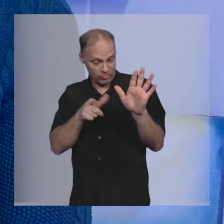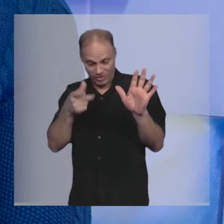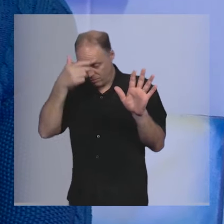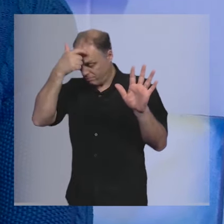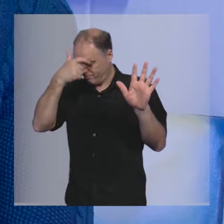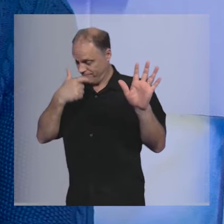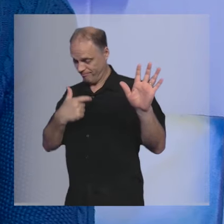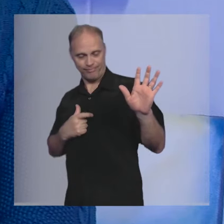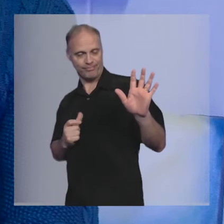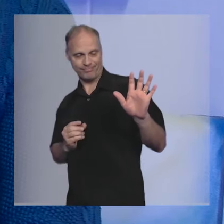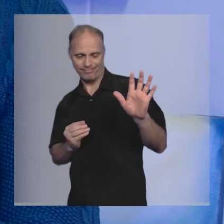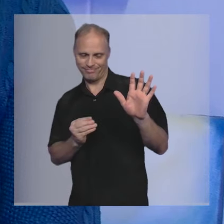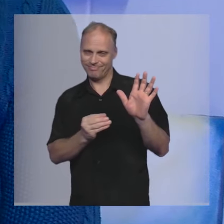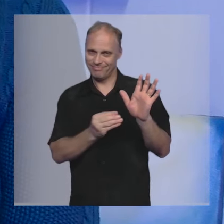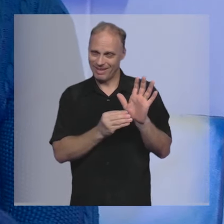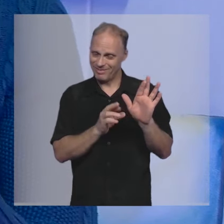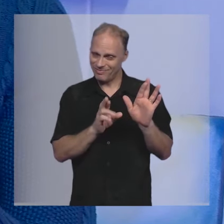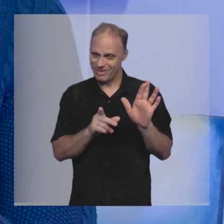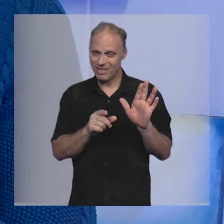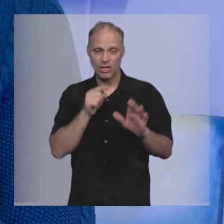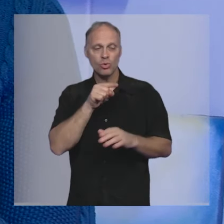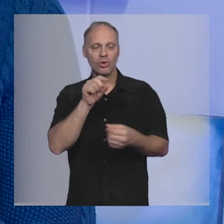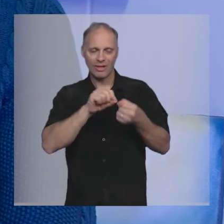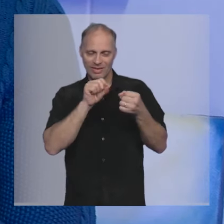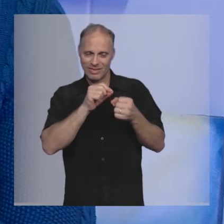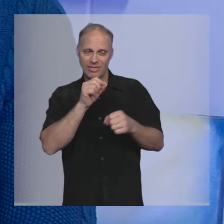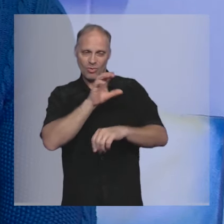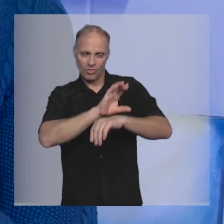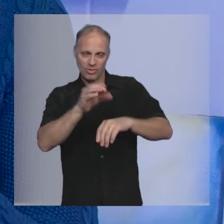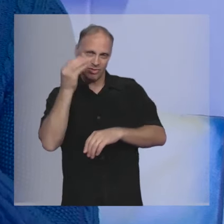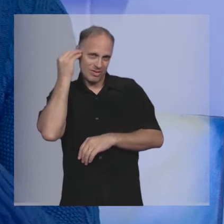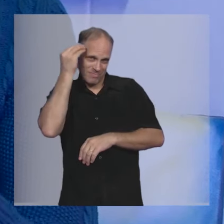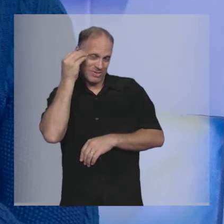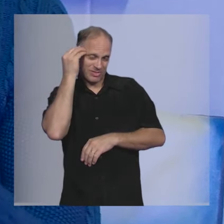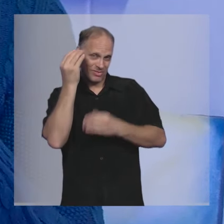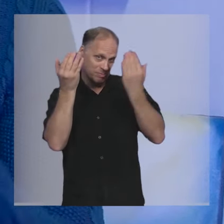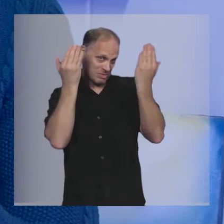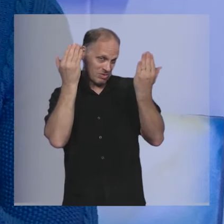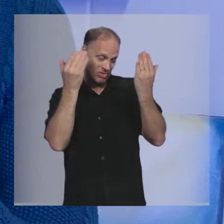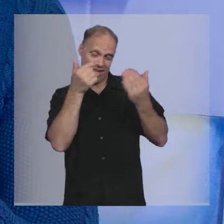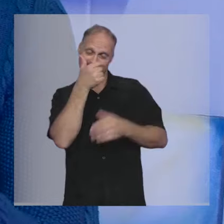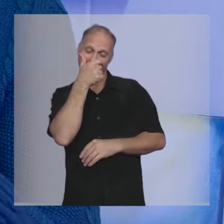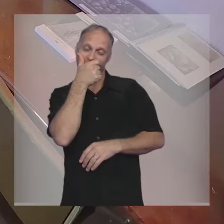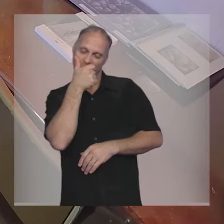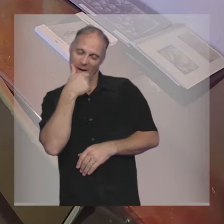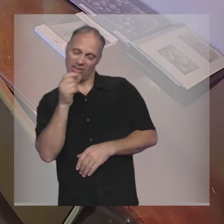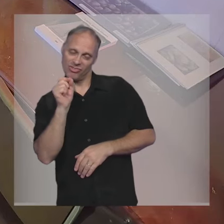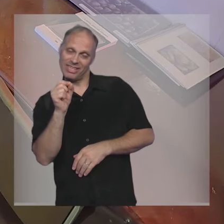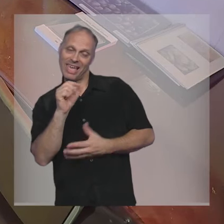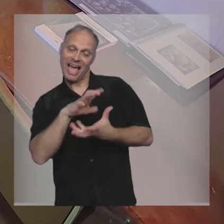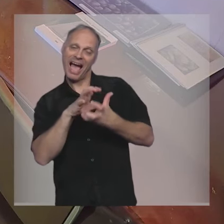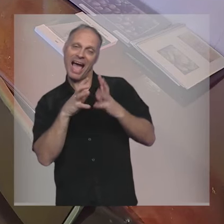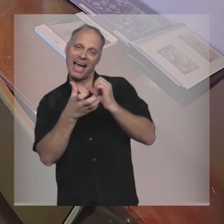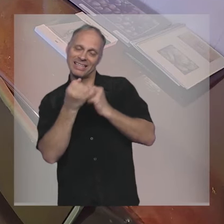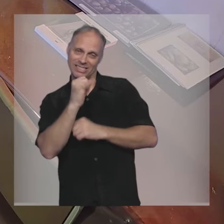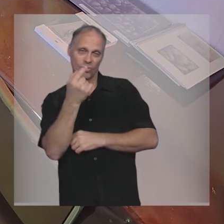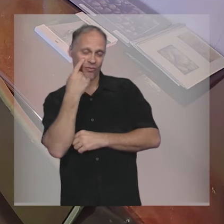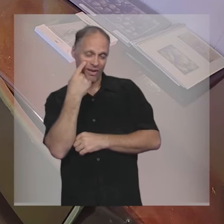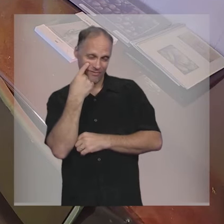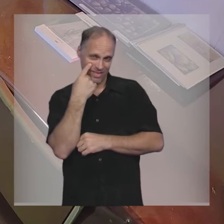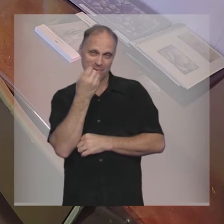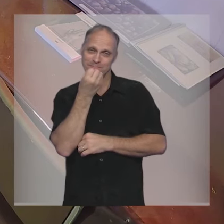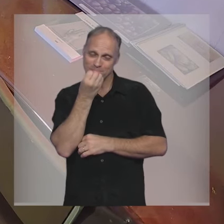forma. Tu que estás fazendo psicologia, tu me disseste, eu acho que a arte, se tu